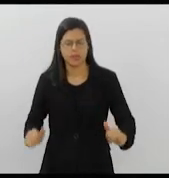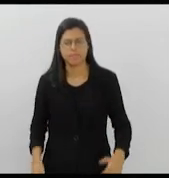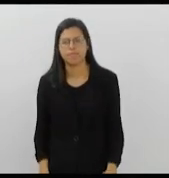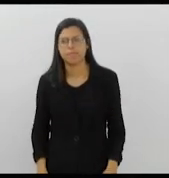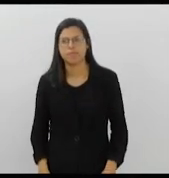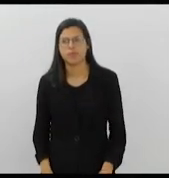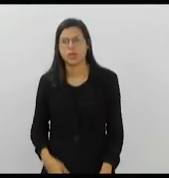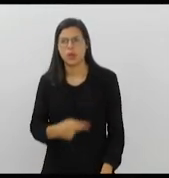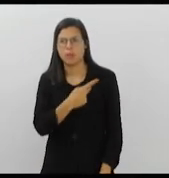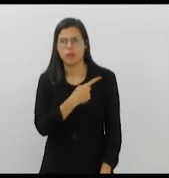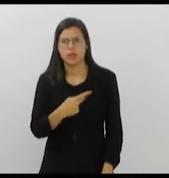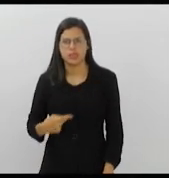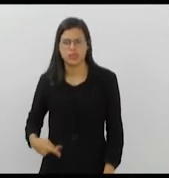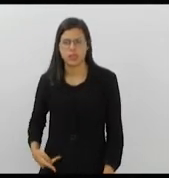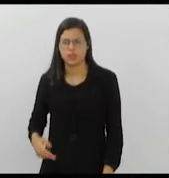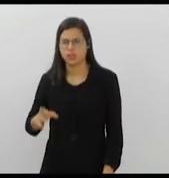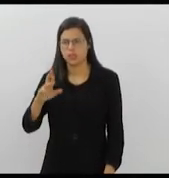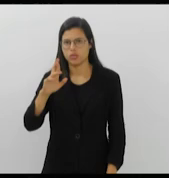Presidente Bacelar, hoje,